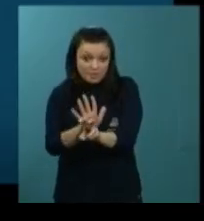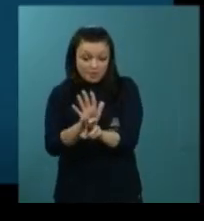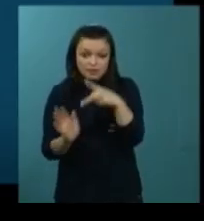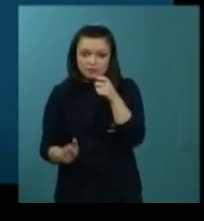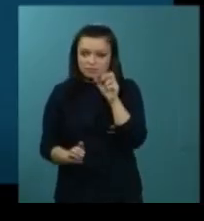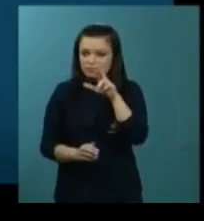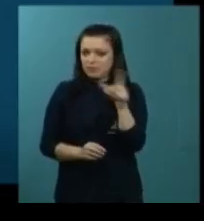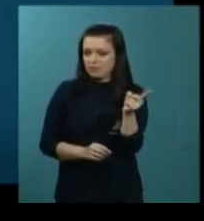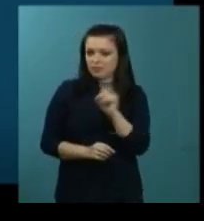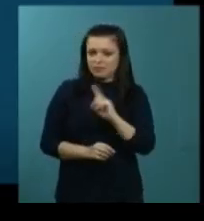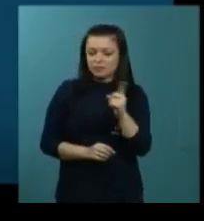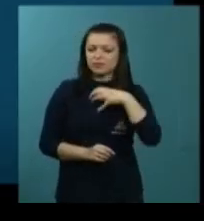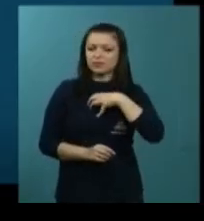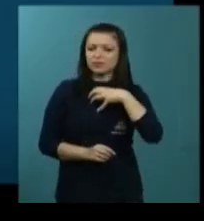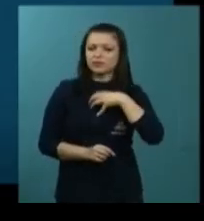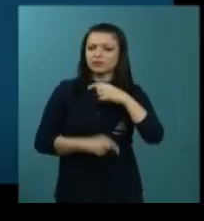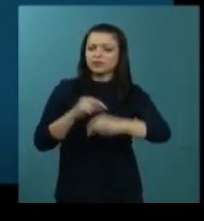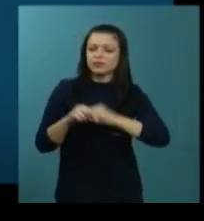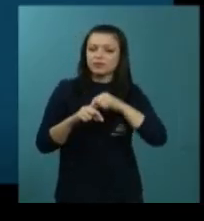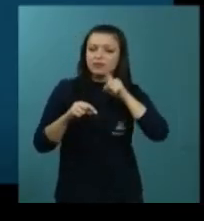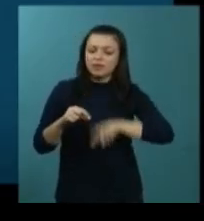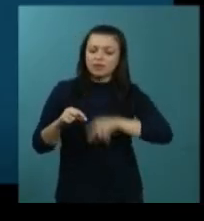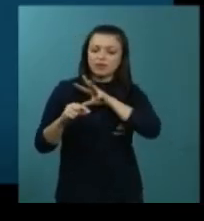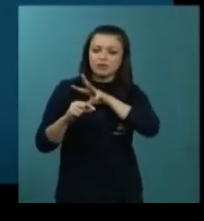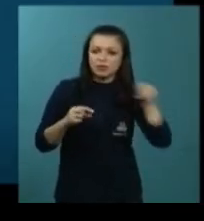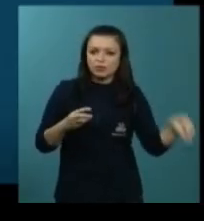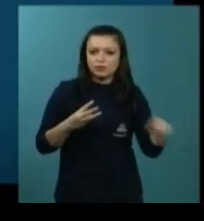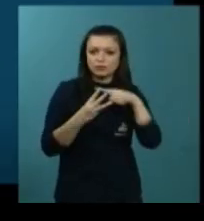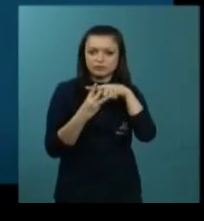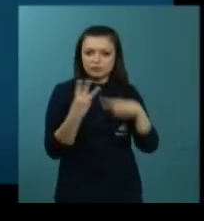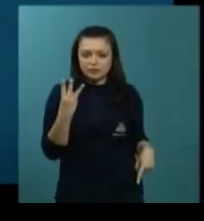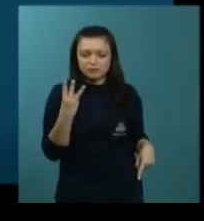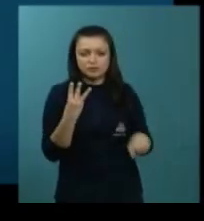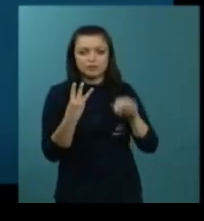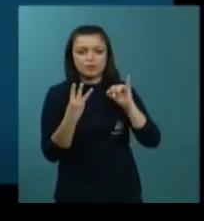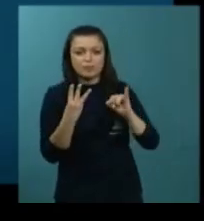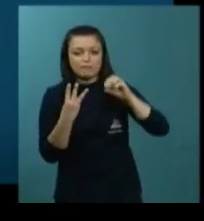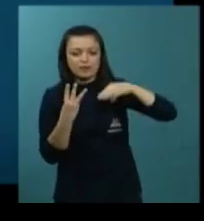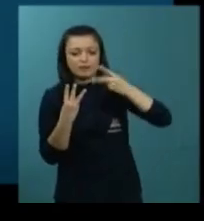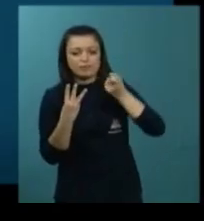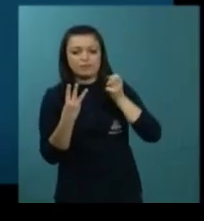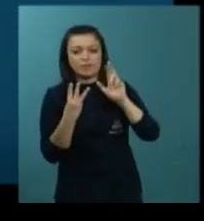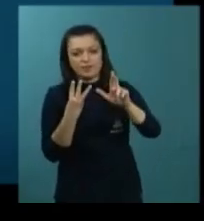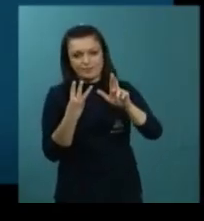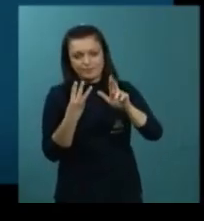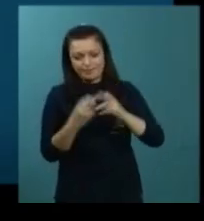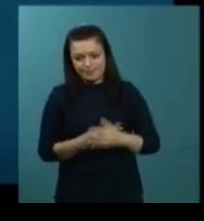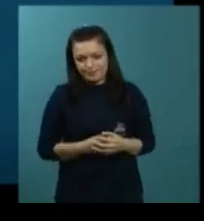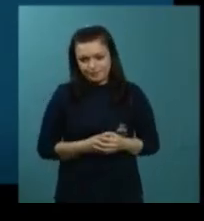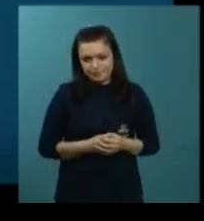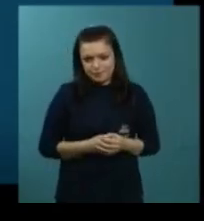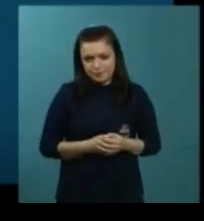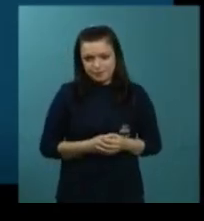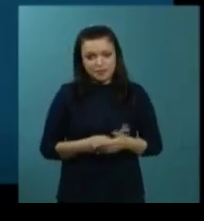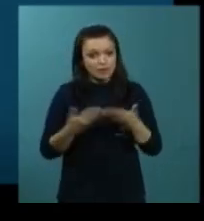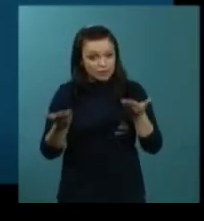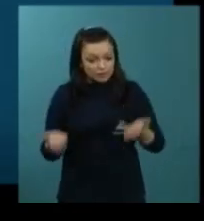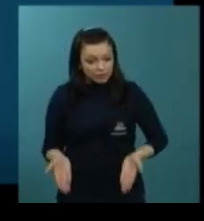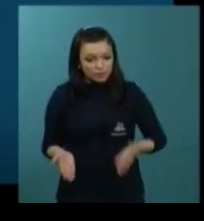característica: são todos os algarismos, todos os números ímpares